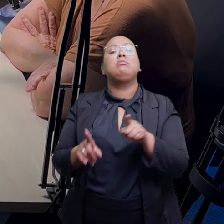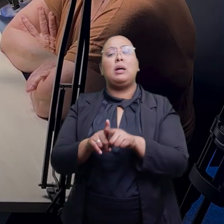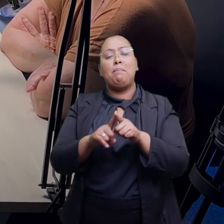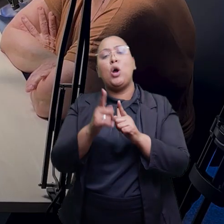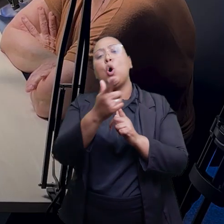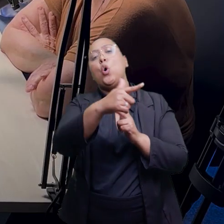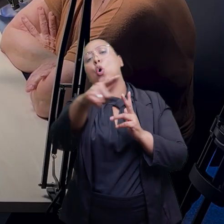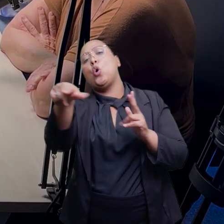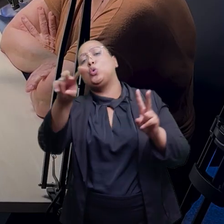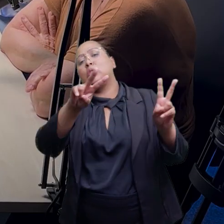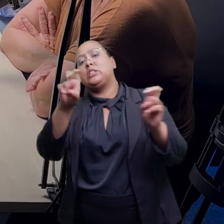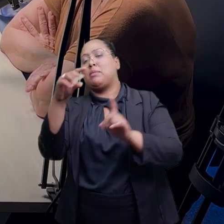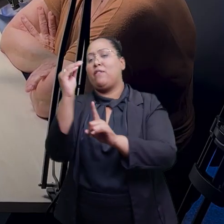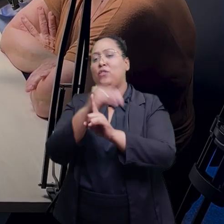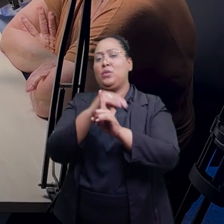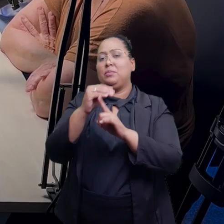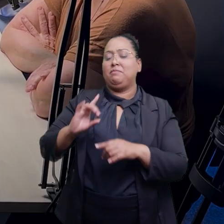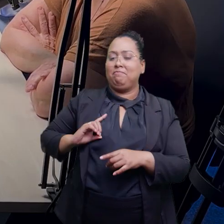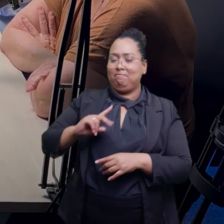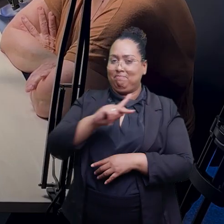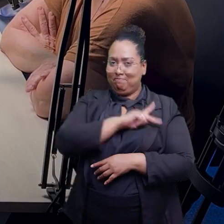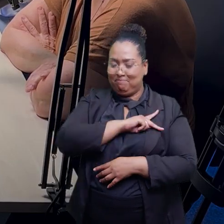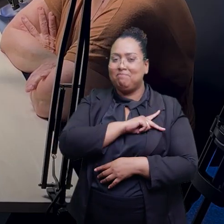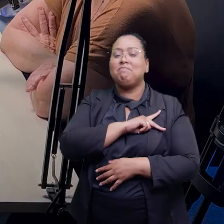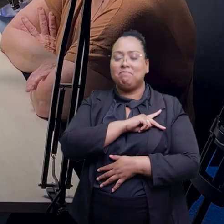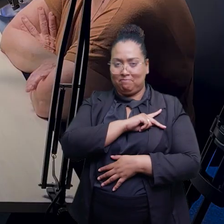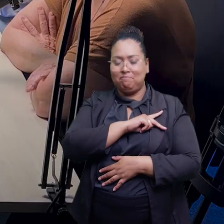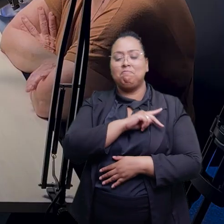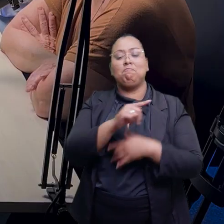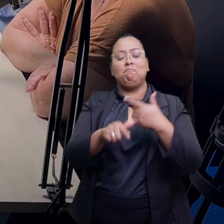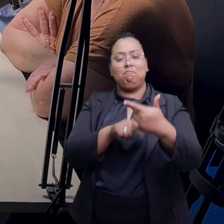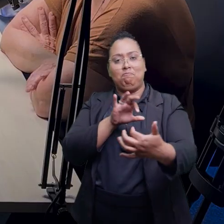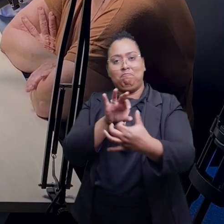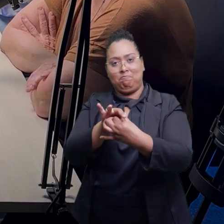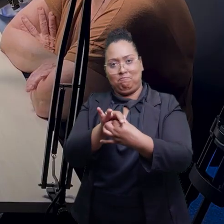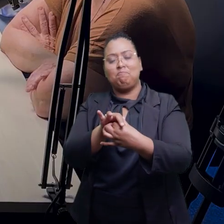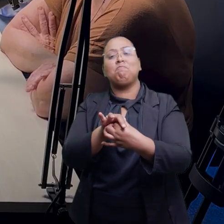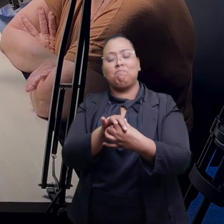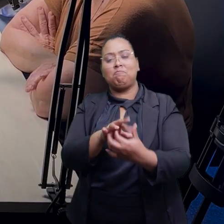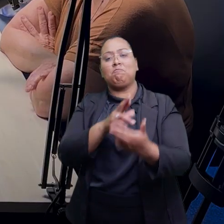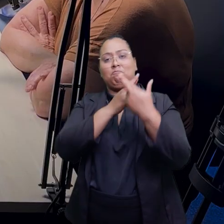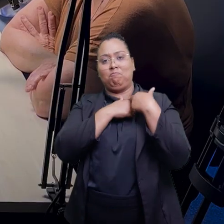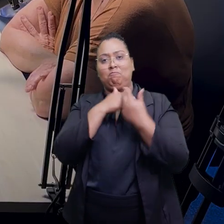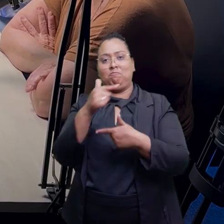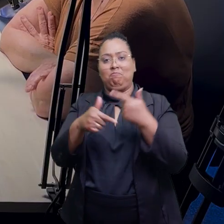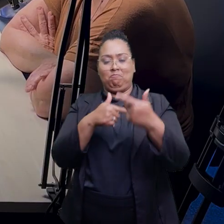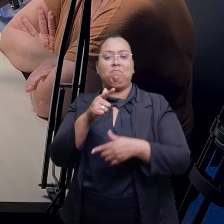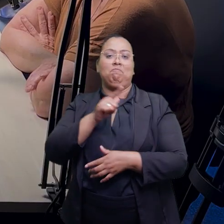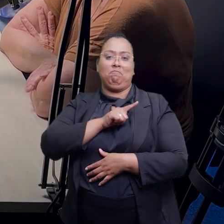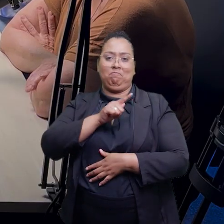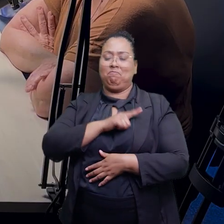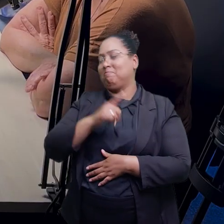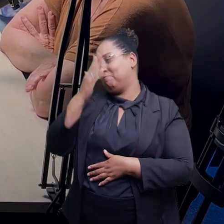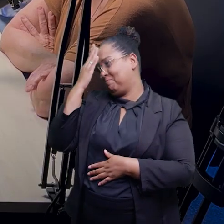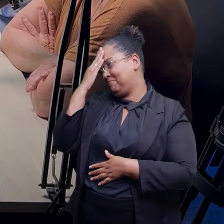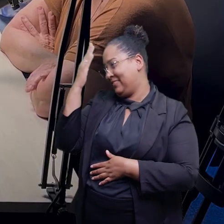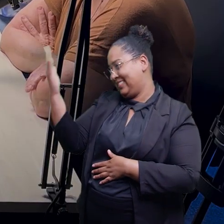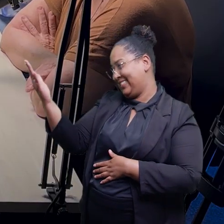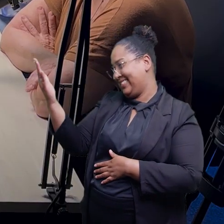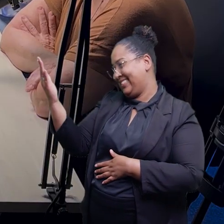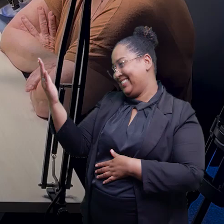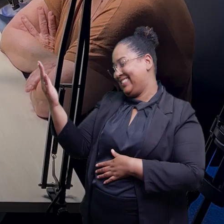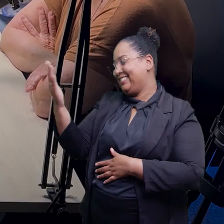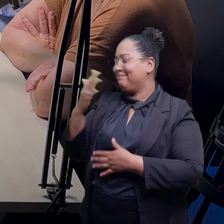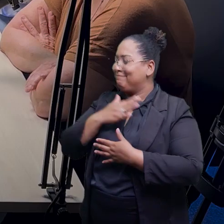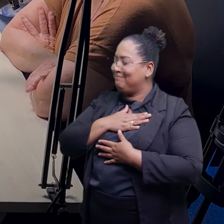mas em todas as situações de vulnerabilidade que a Defensoria Pública tem, né, por atribuição também atuar. Então, muito obrigada,